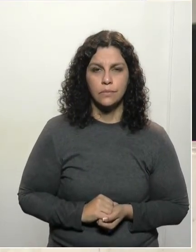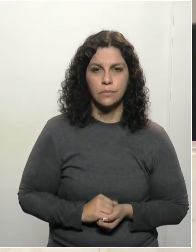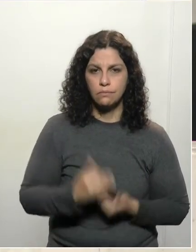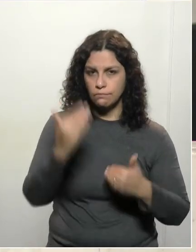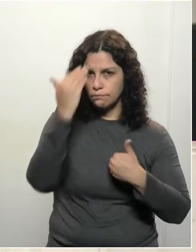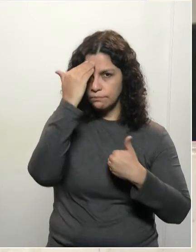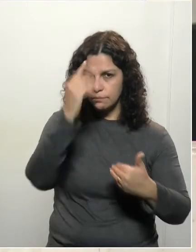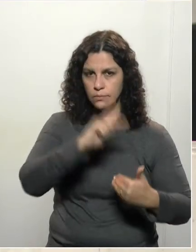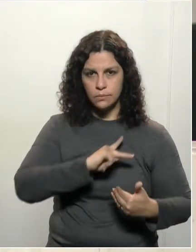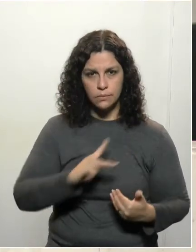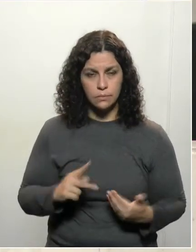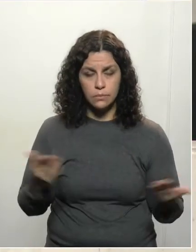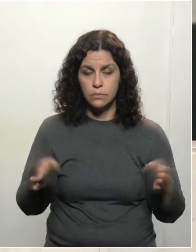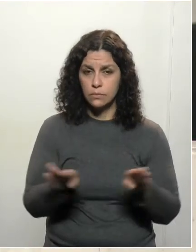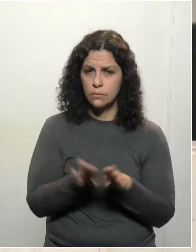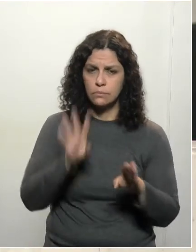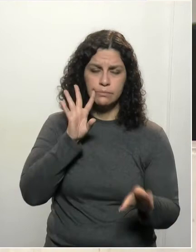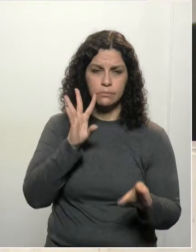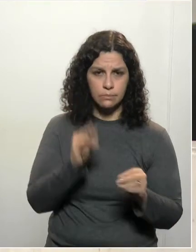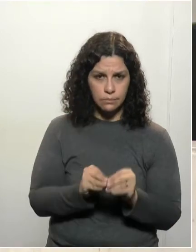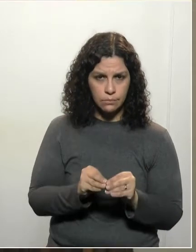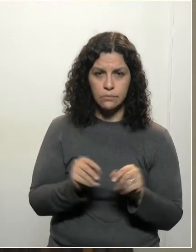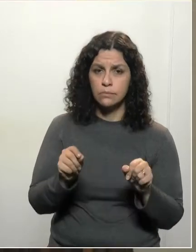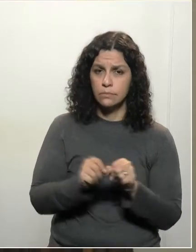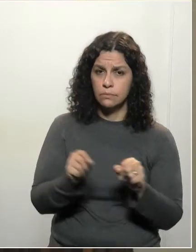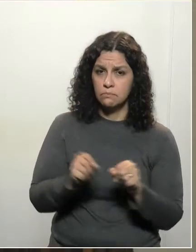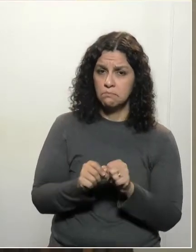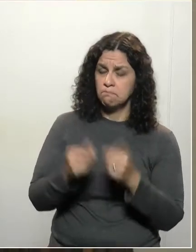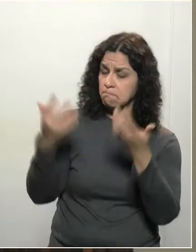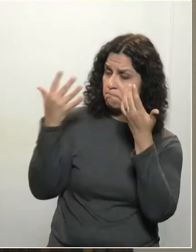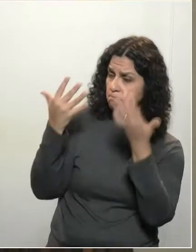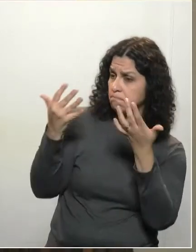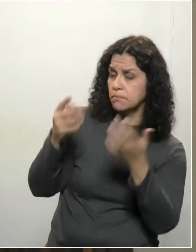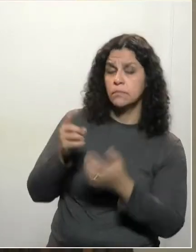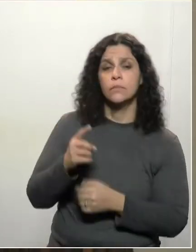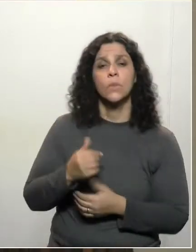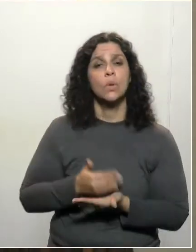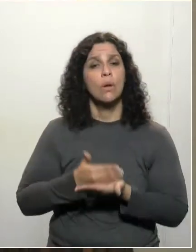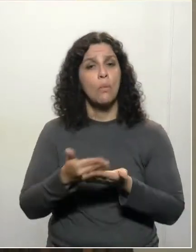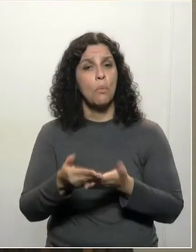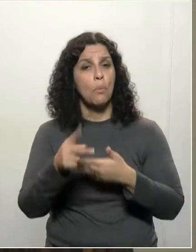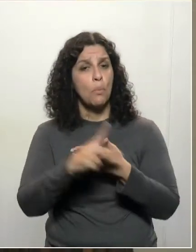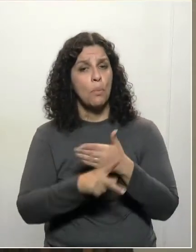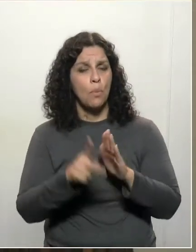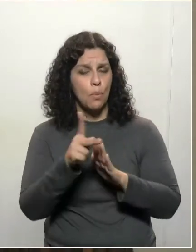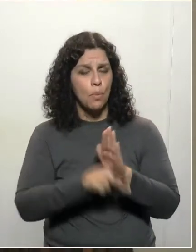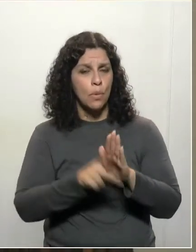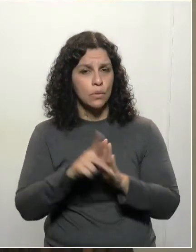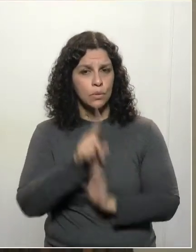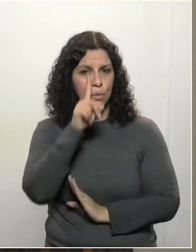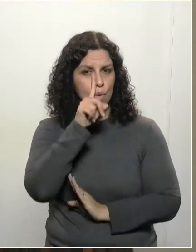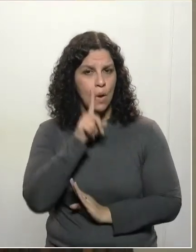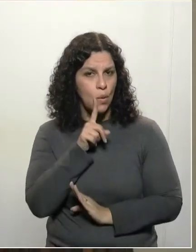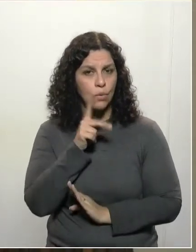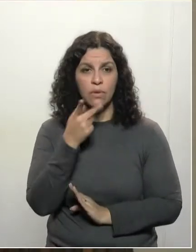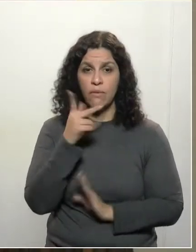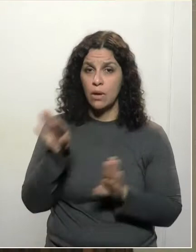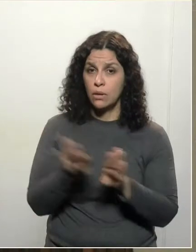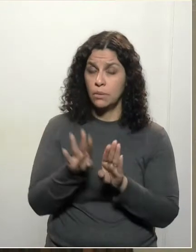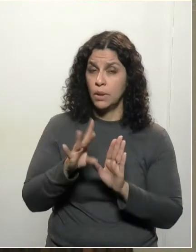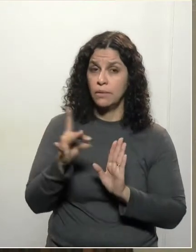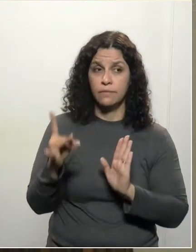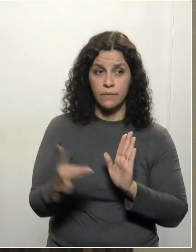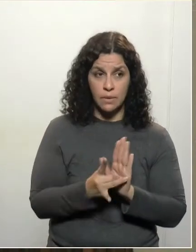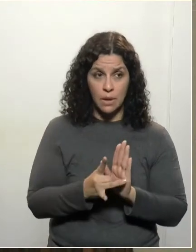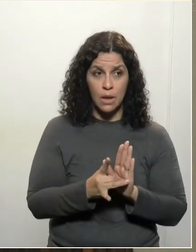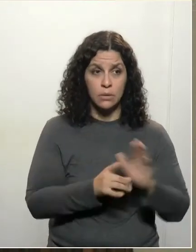Obrigado, senhor presidente. Eu quero, de forma breve, saudar a iniciativa do deputado Ricardo Arruda. Esse projeto previa originalmente que